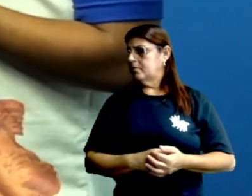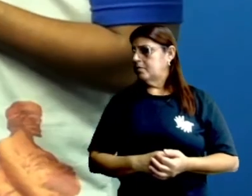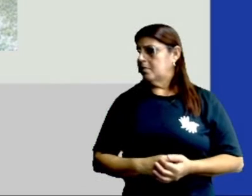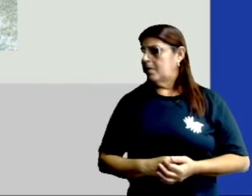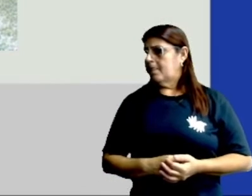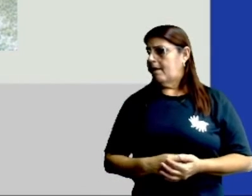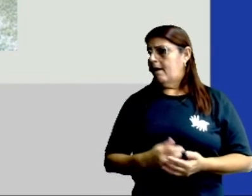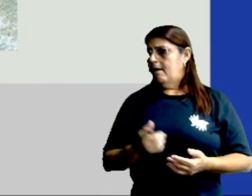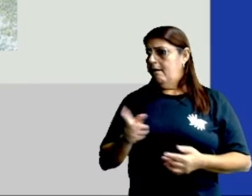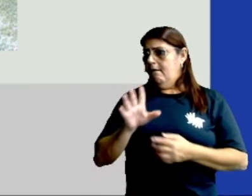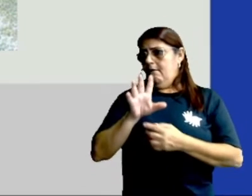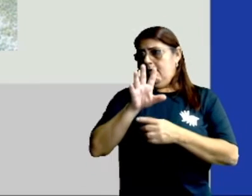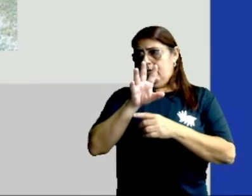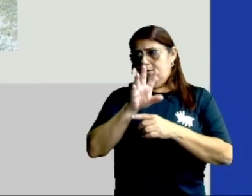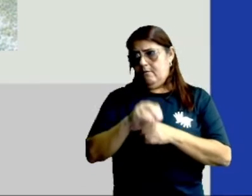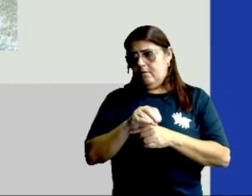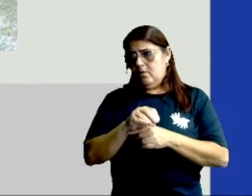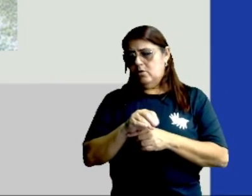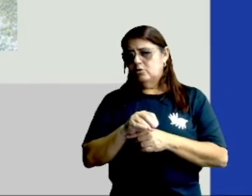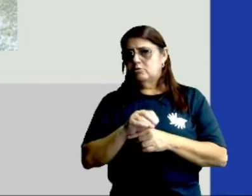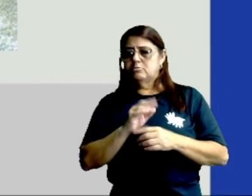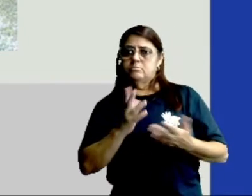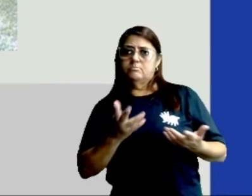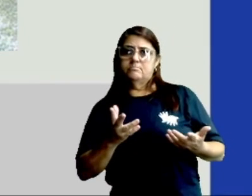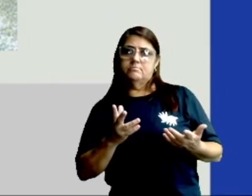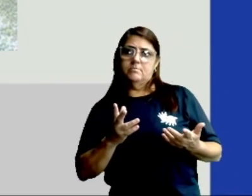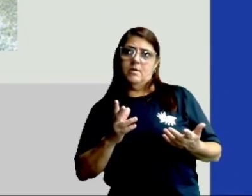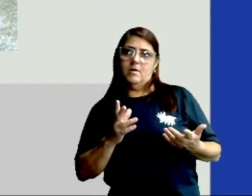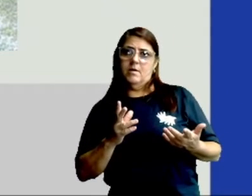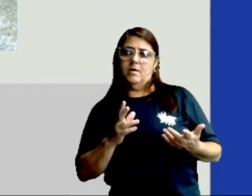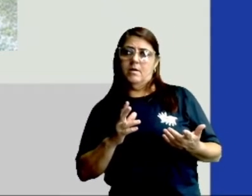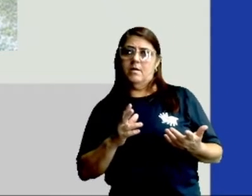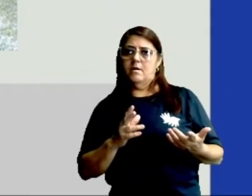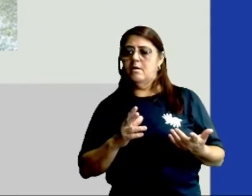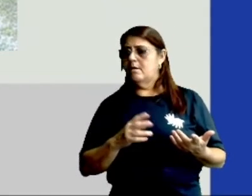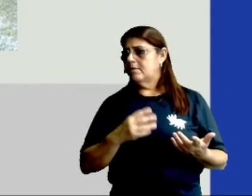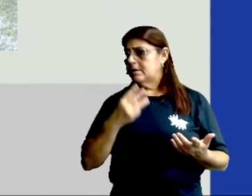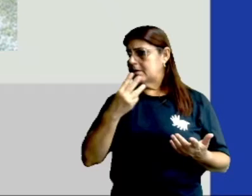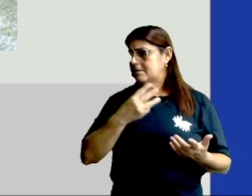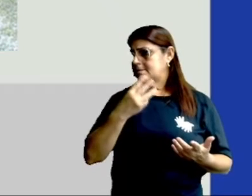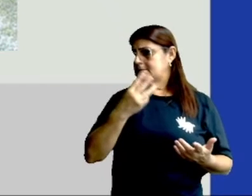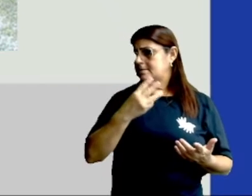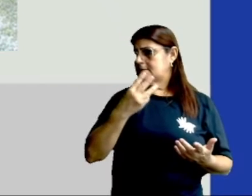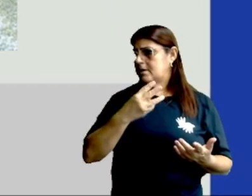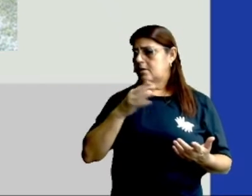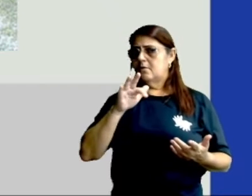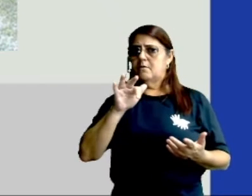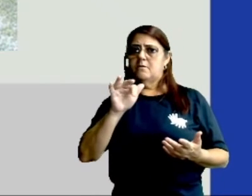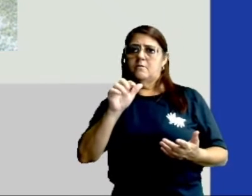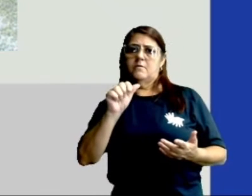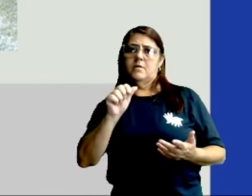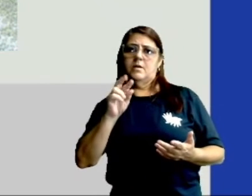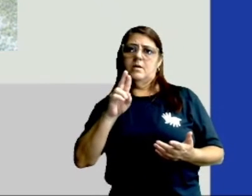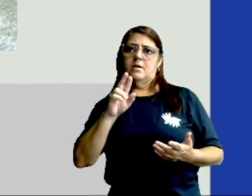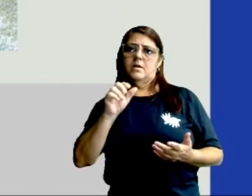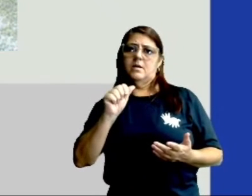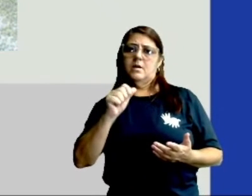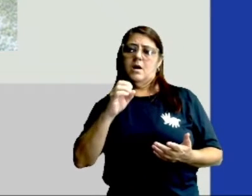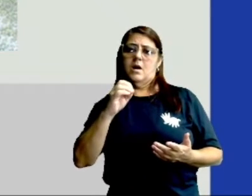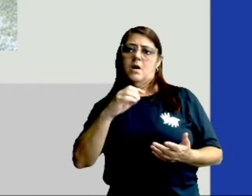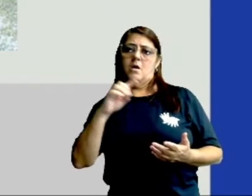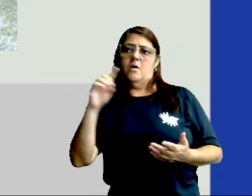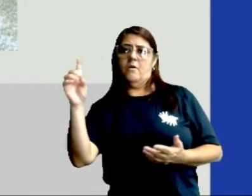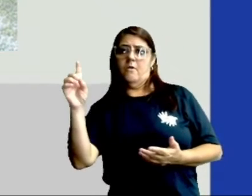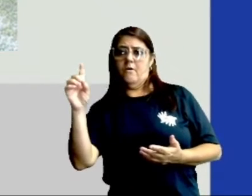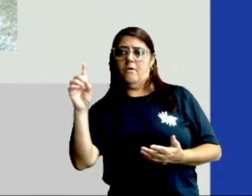É isso aí é uma representação de uma mensagem terceiro tá um faraó do Egito